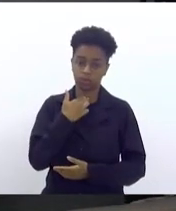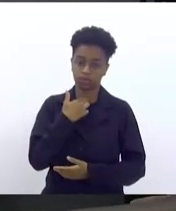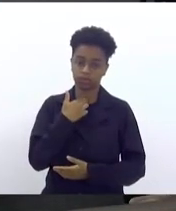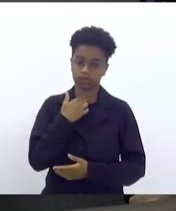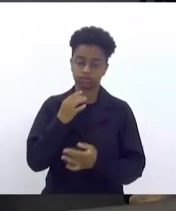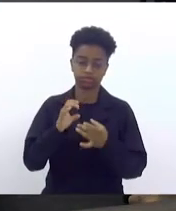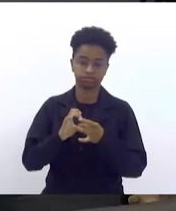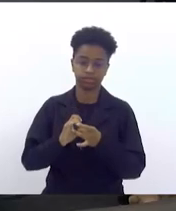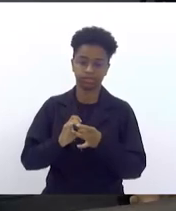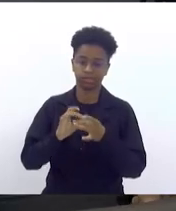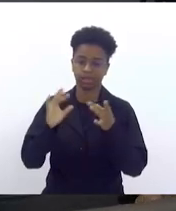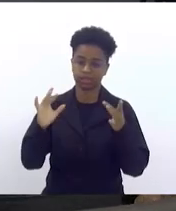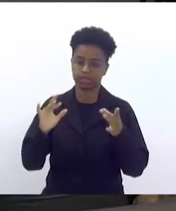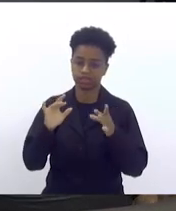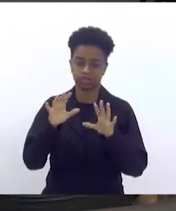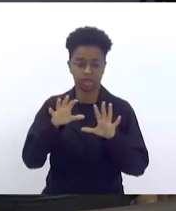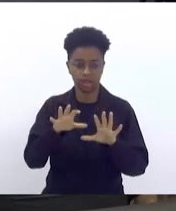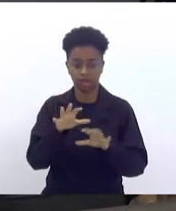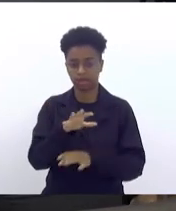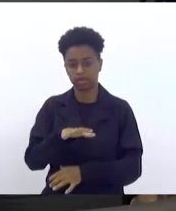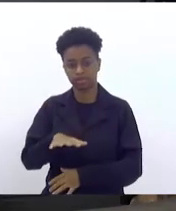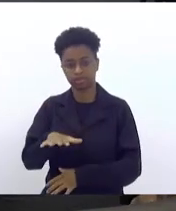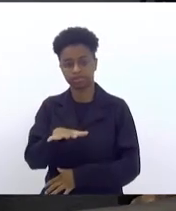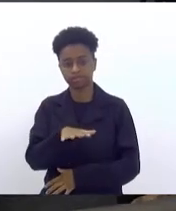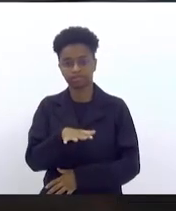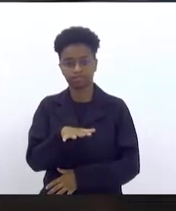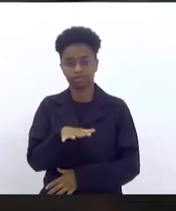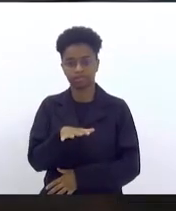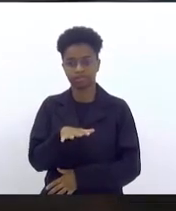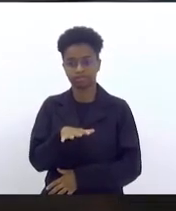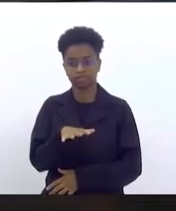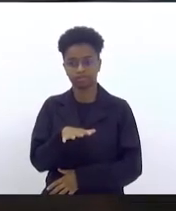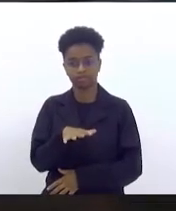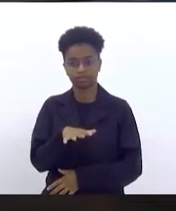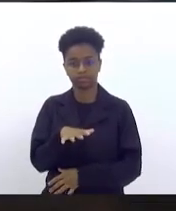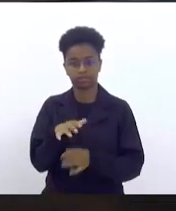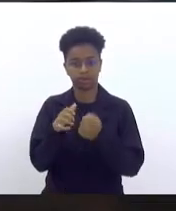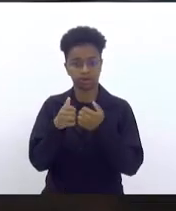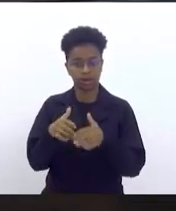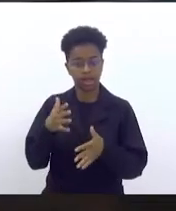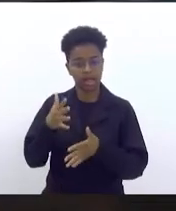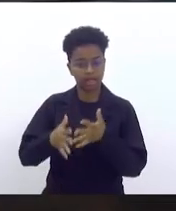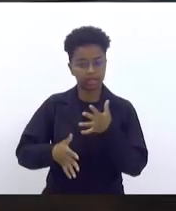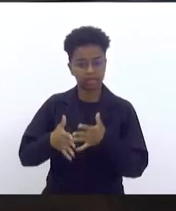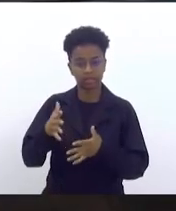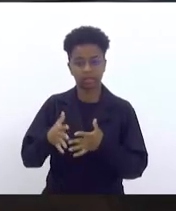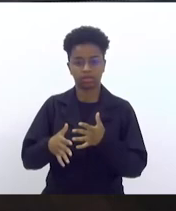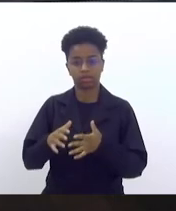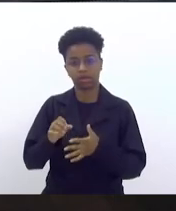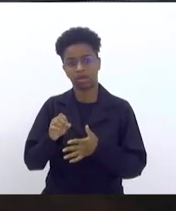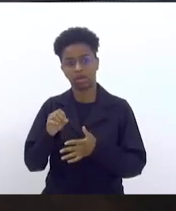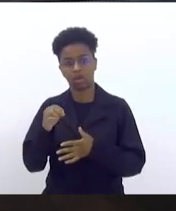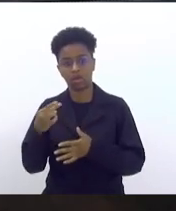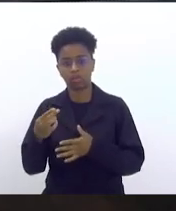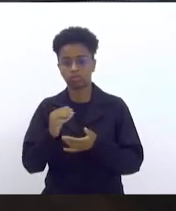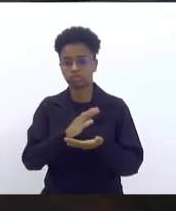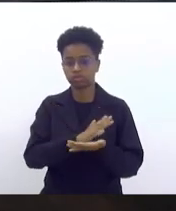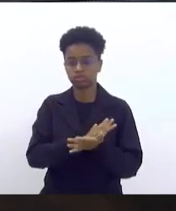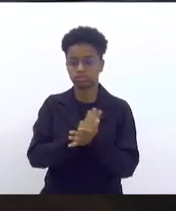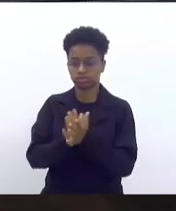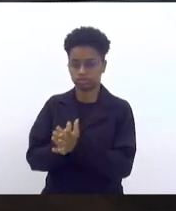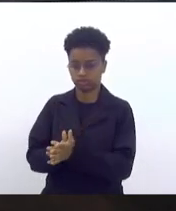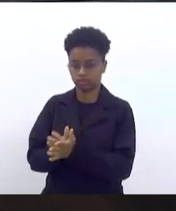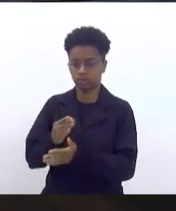com que esta situação venha defasar ou podemos assim dizer destruir